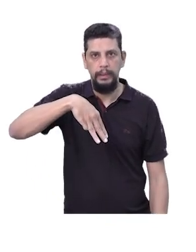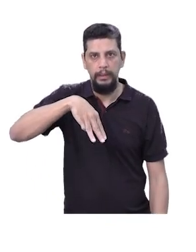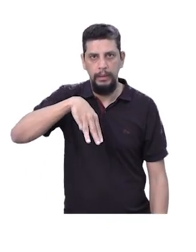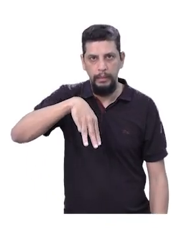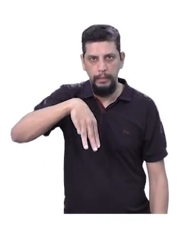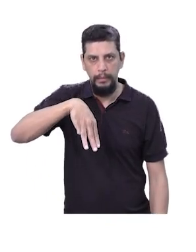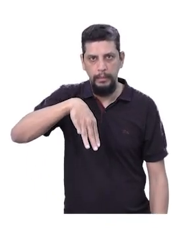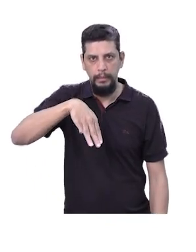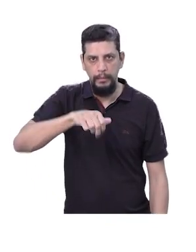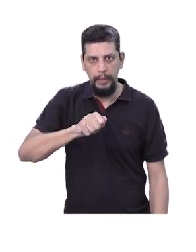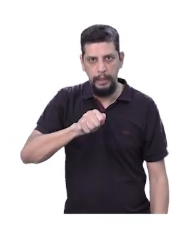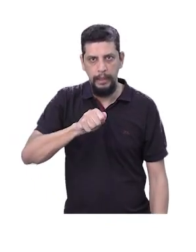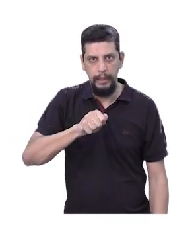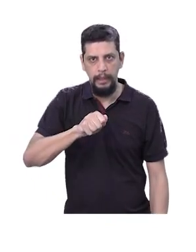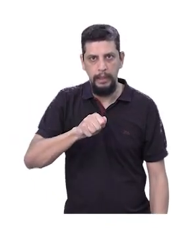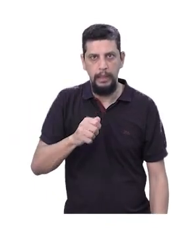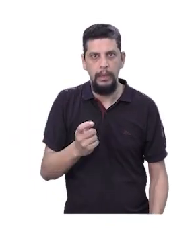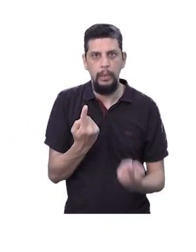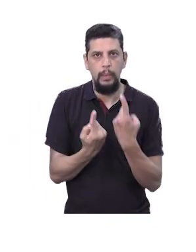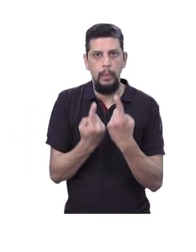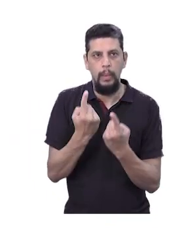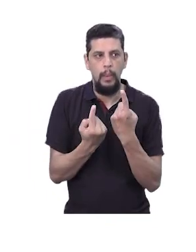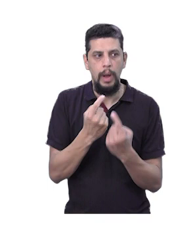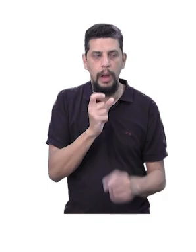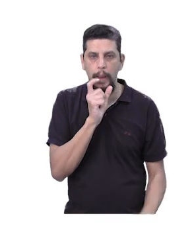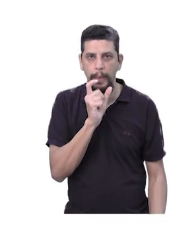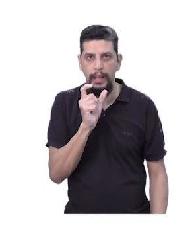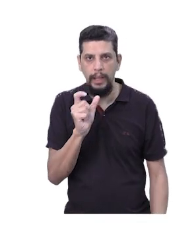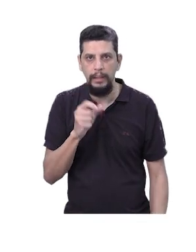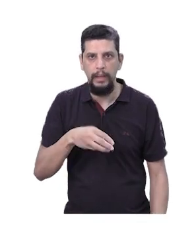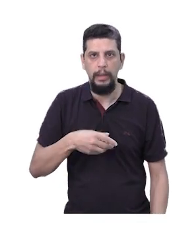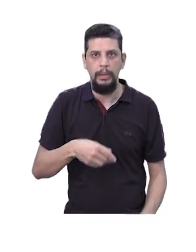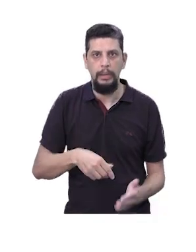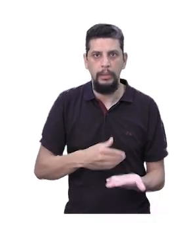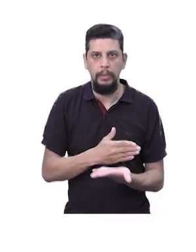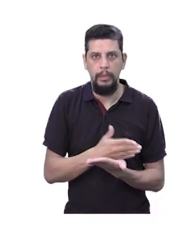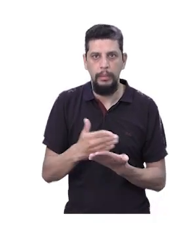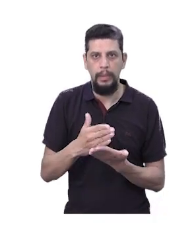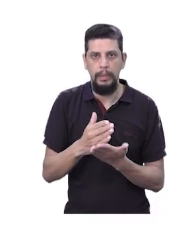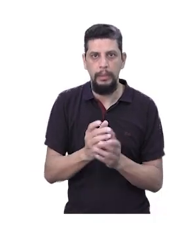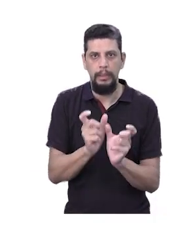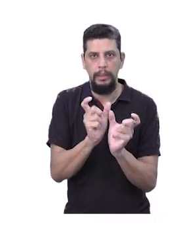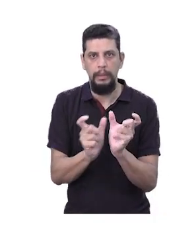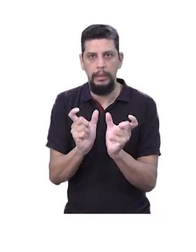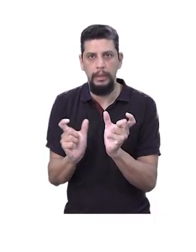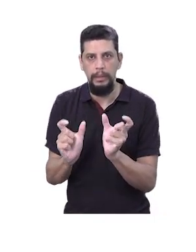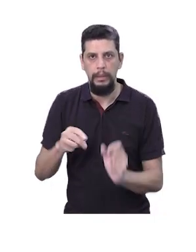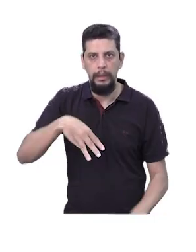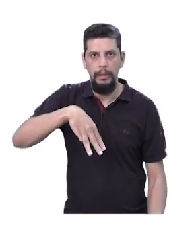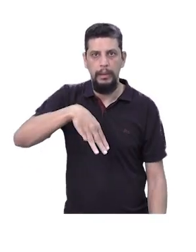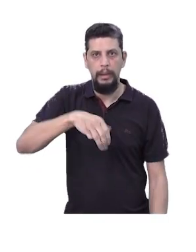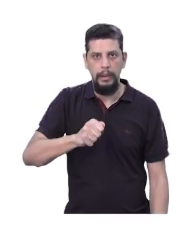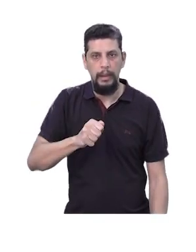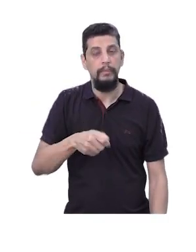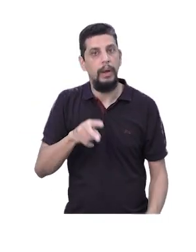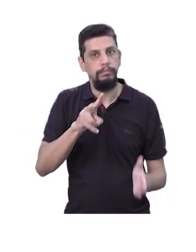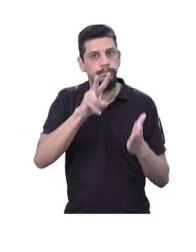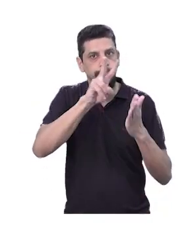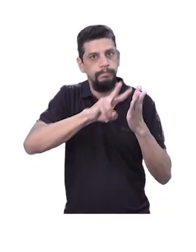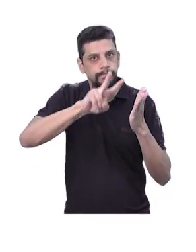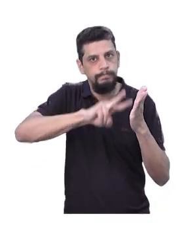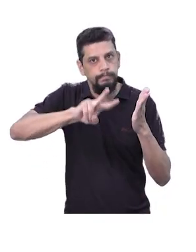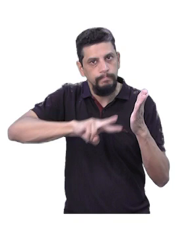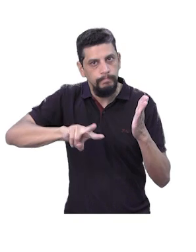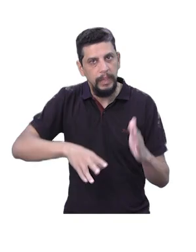tela, crianças. Vão com o dedinho e coloquem qual dessas palavras iniciam com a sílaba